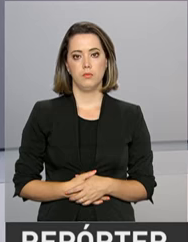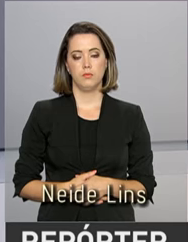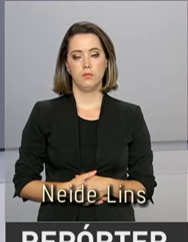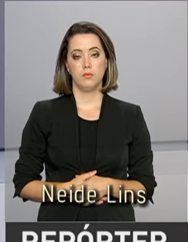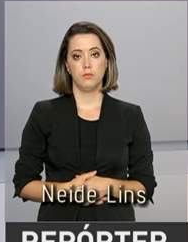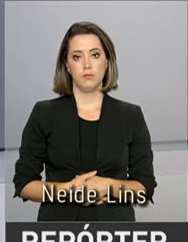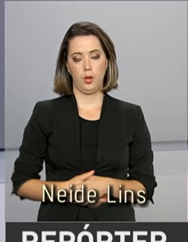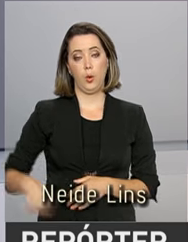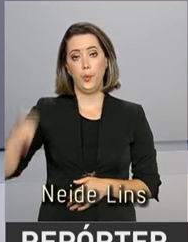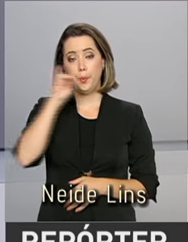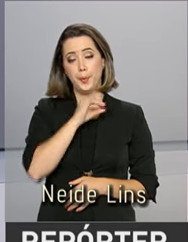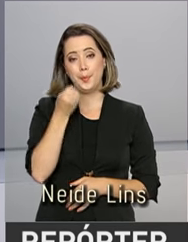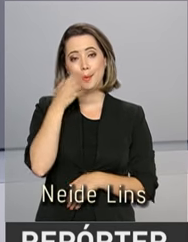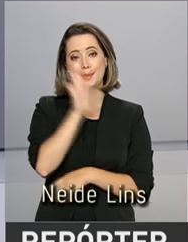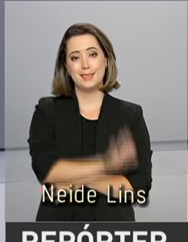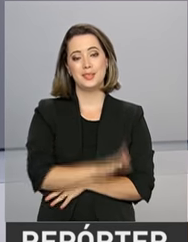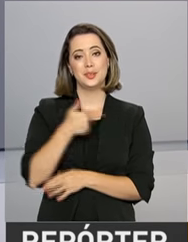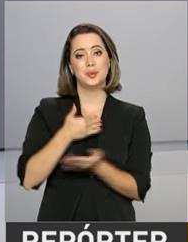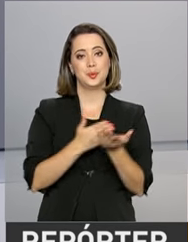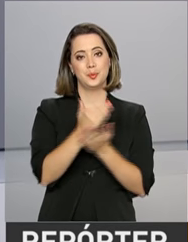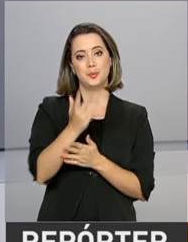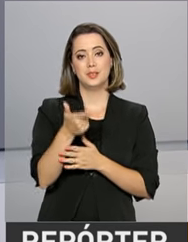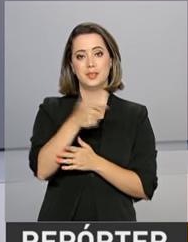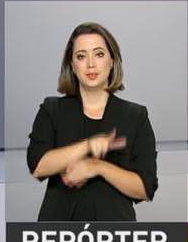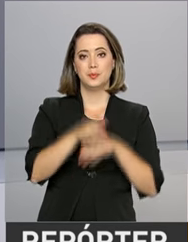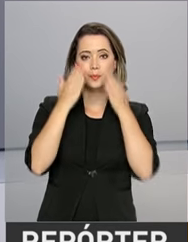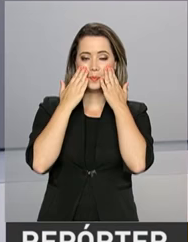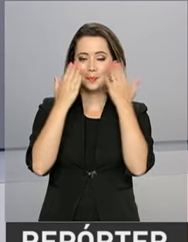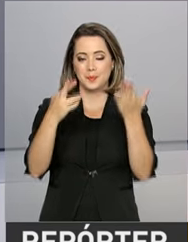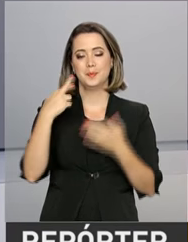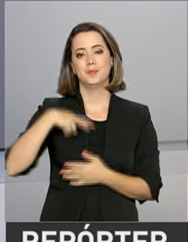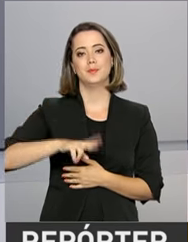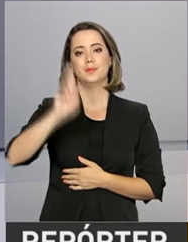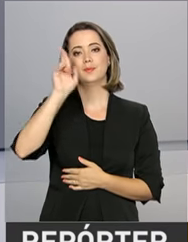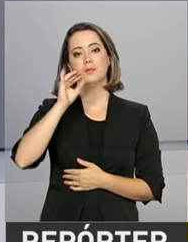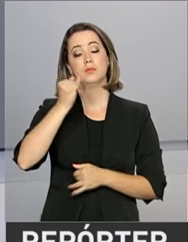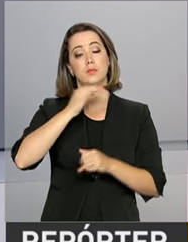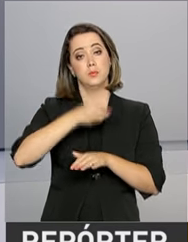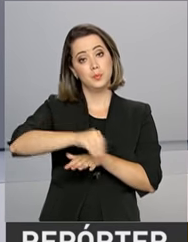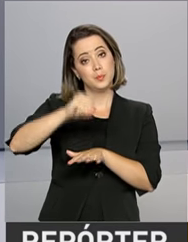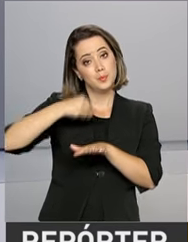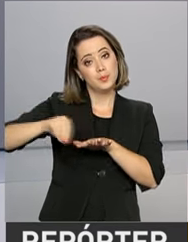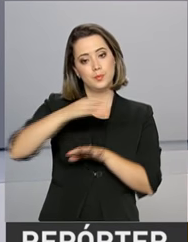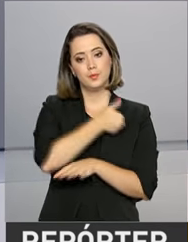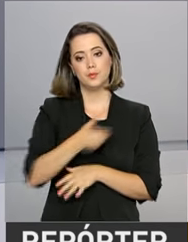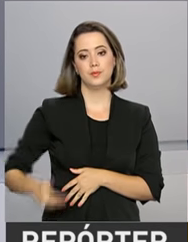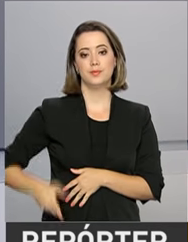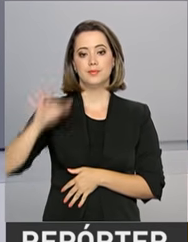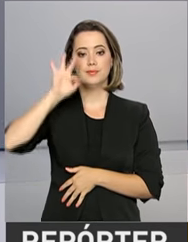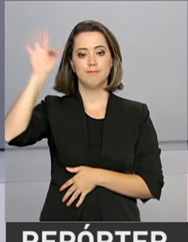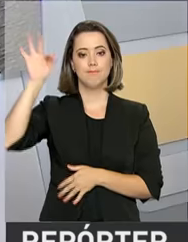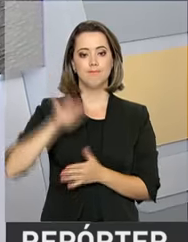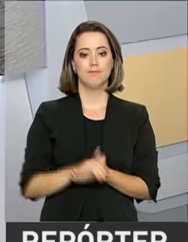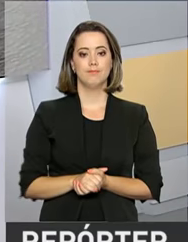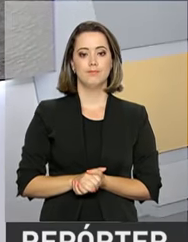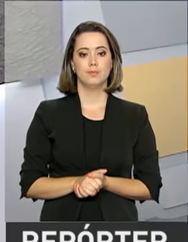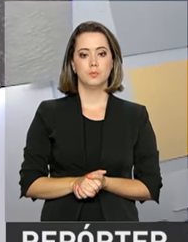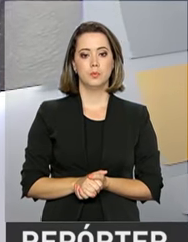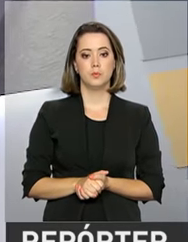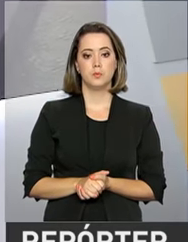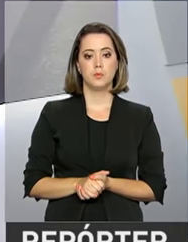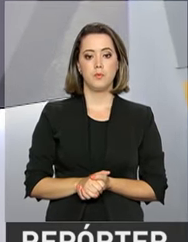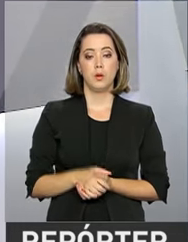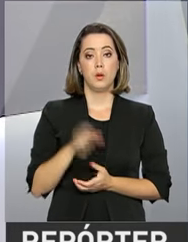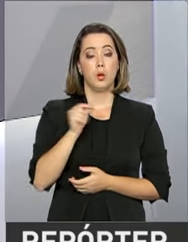o a boa tarde começa agora mais uma edição do repórter nbr com as notícias do governo federal o